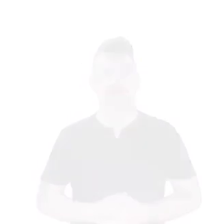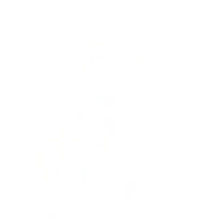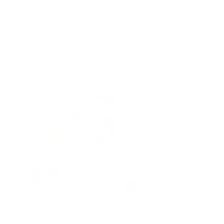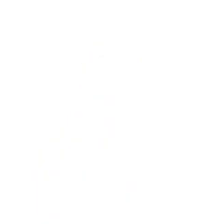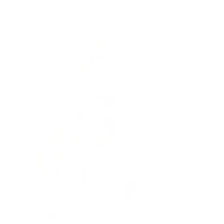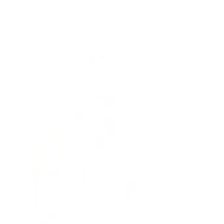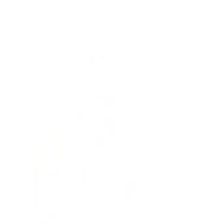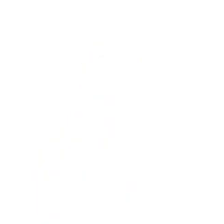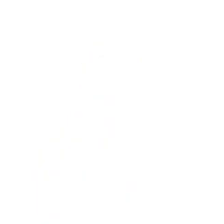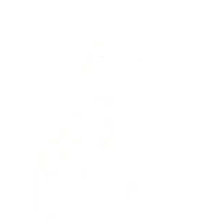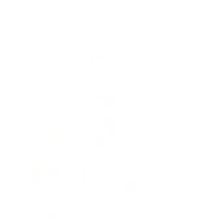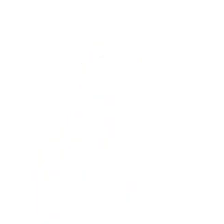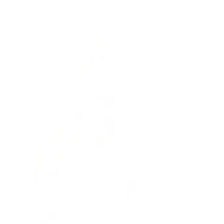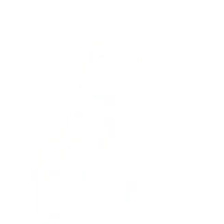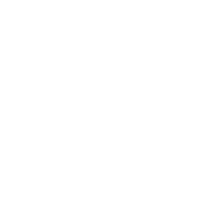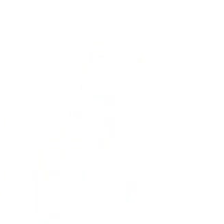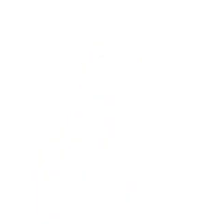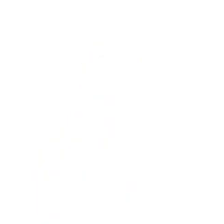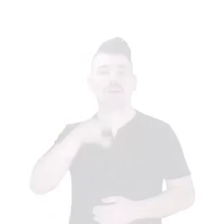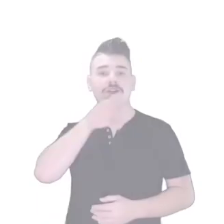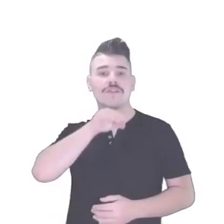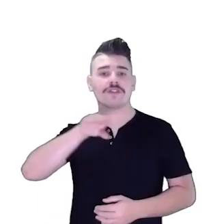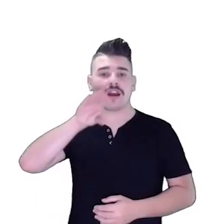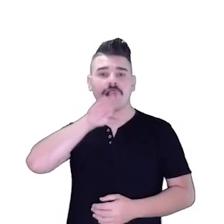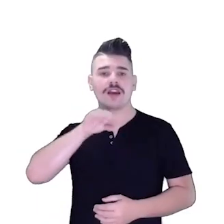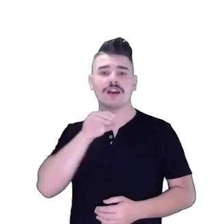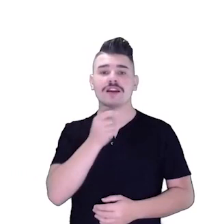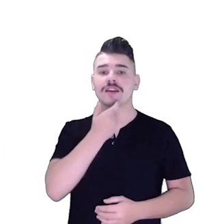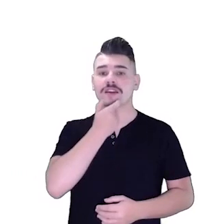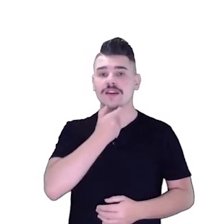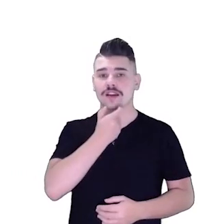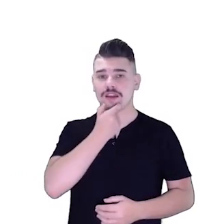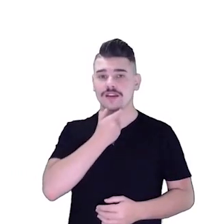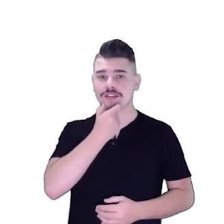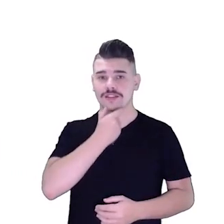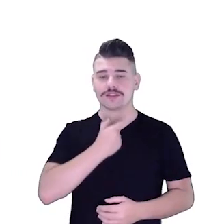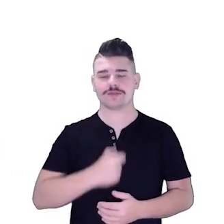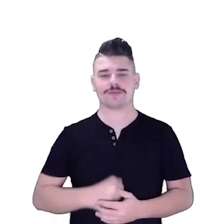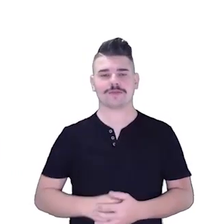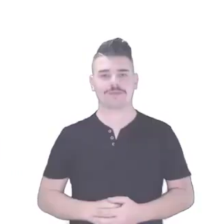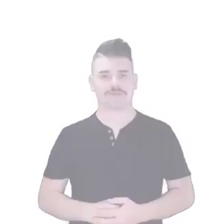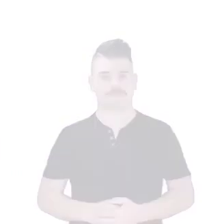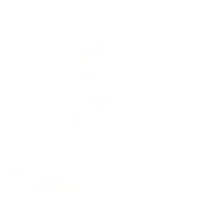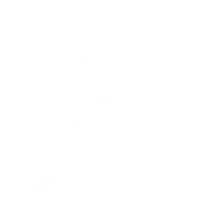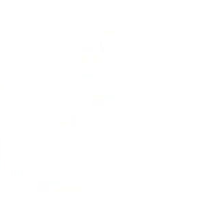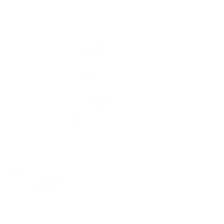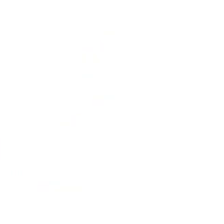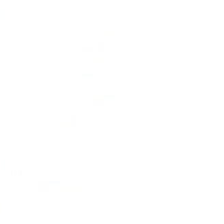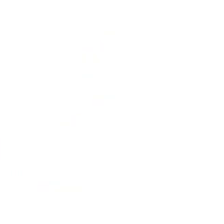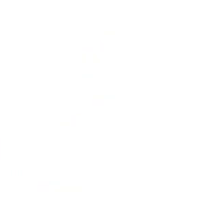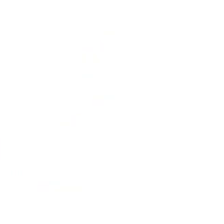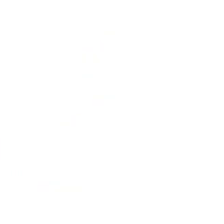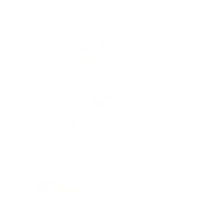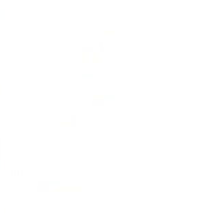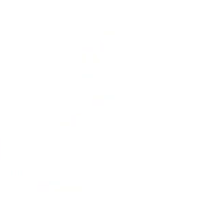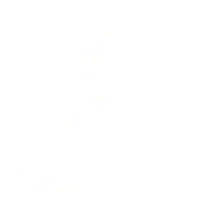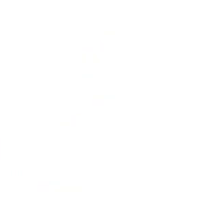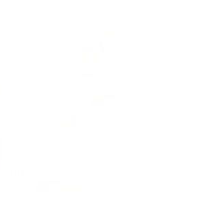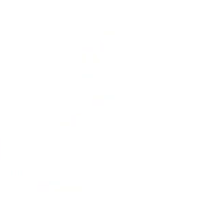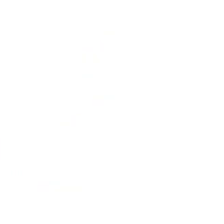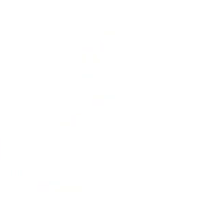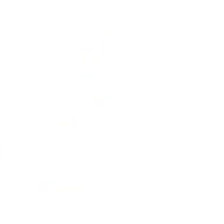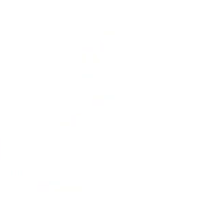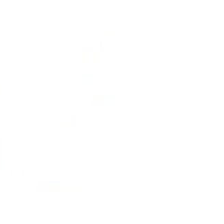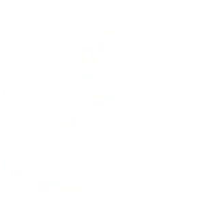she wanted for you to talk a little bit about this beginning and what led you to the production of